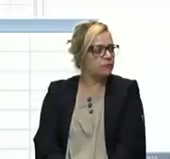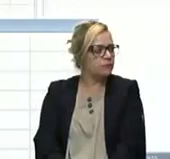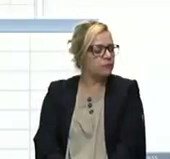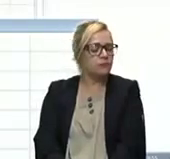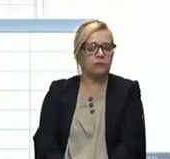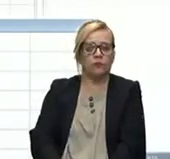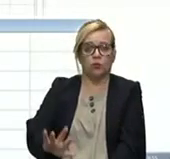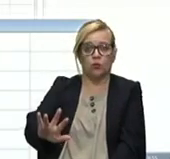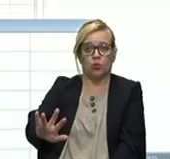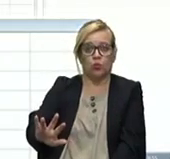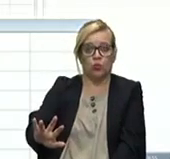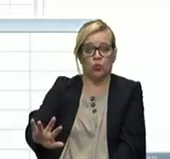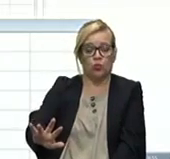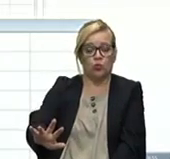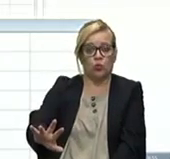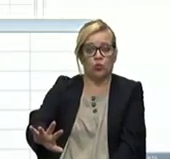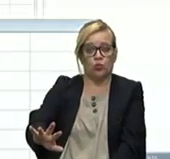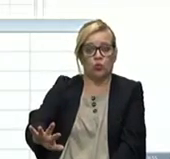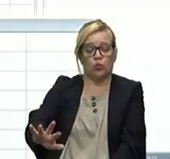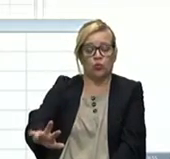Então, clico com o botão direito.